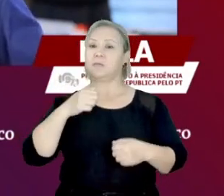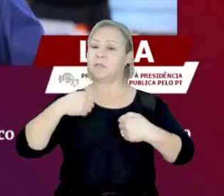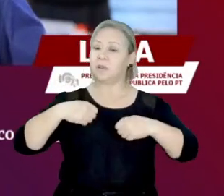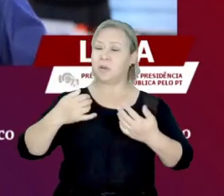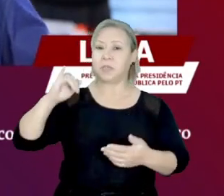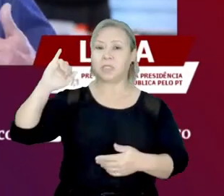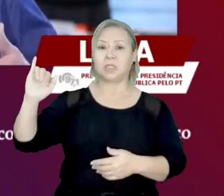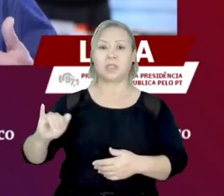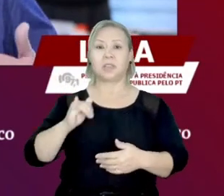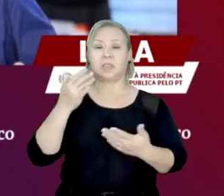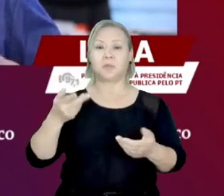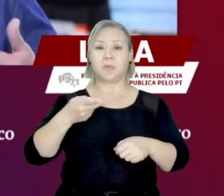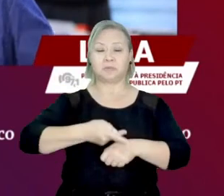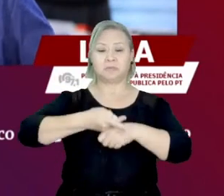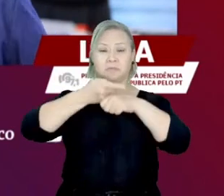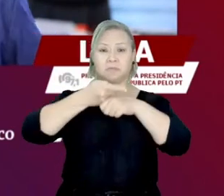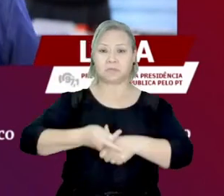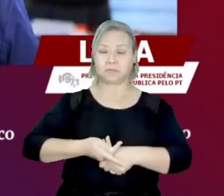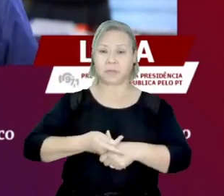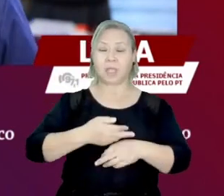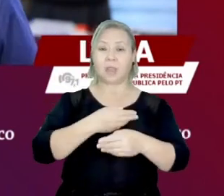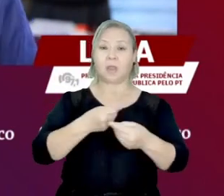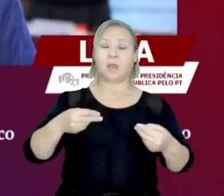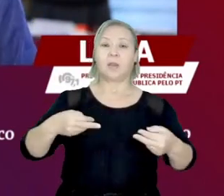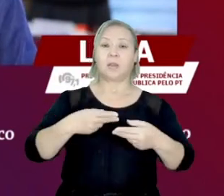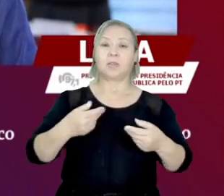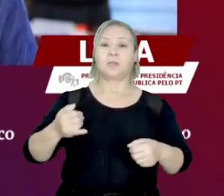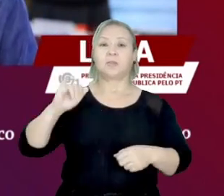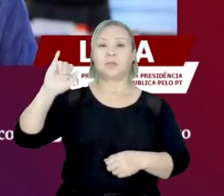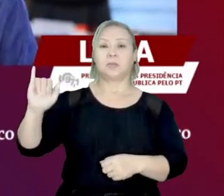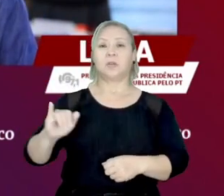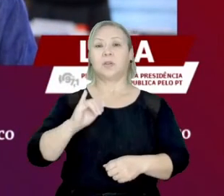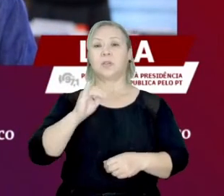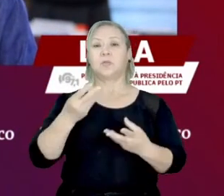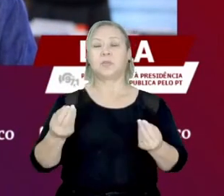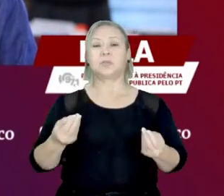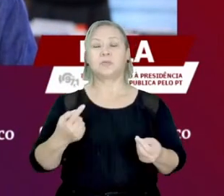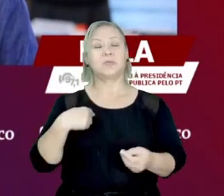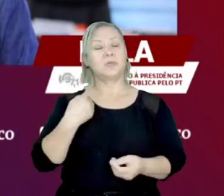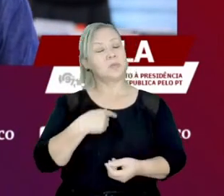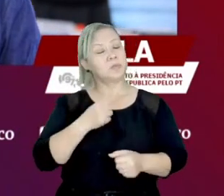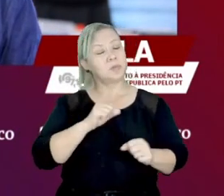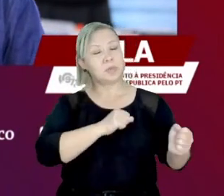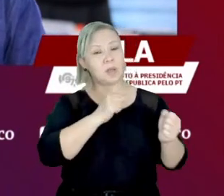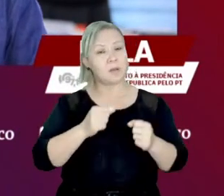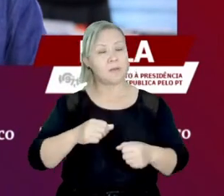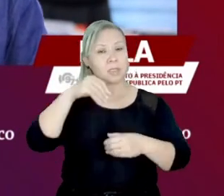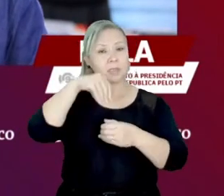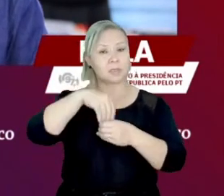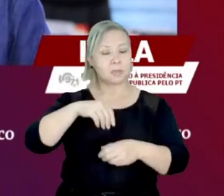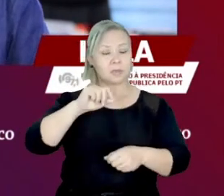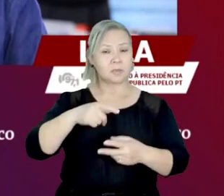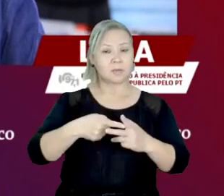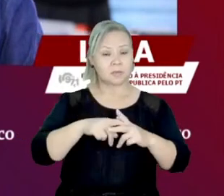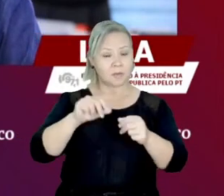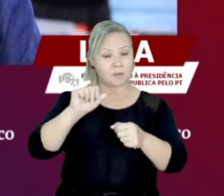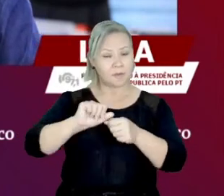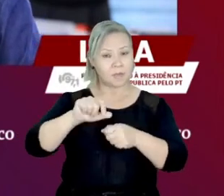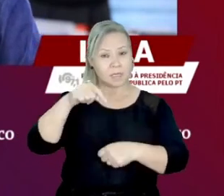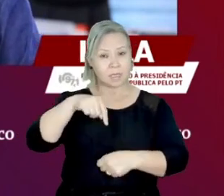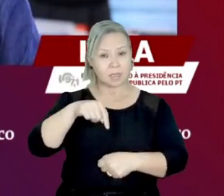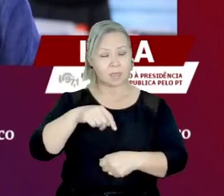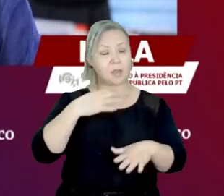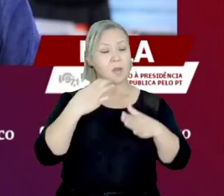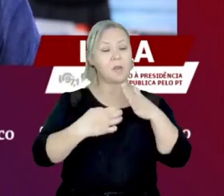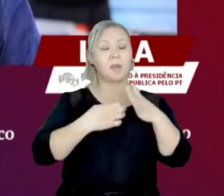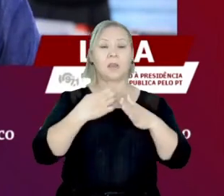que extraem e exportam o aço não querem brigar com seus clientes. E essa é uma discussão que nós vamos fazer com os empresários,